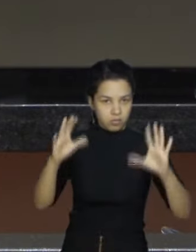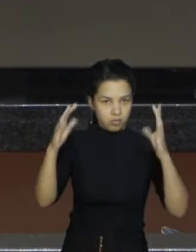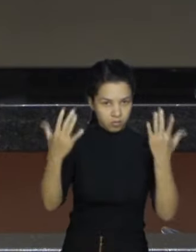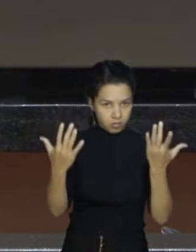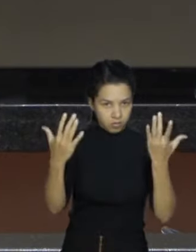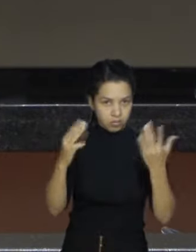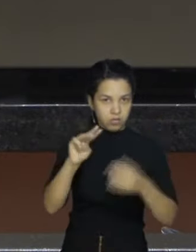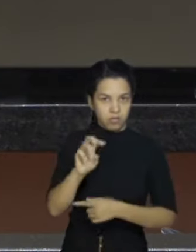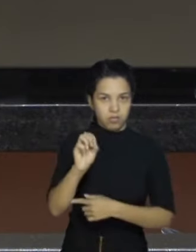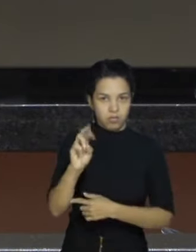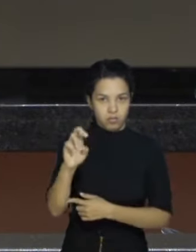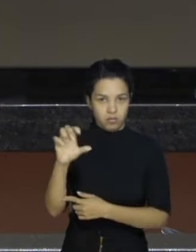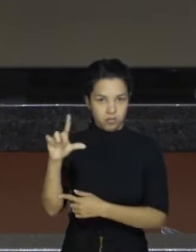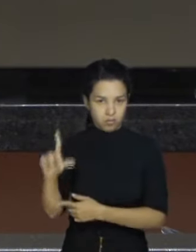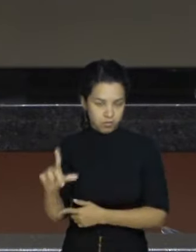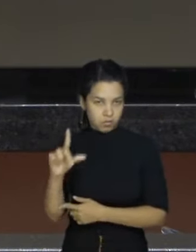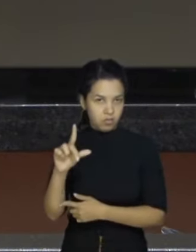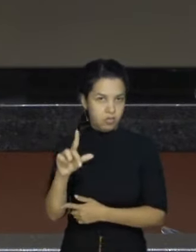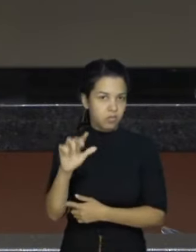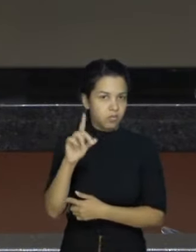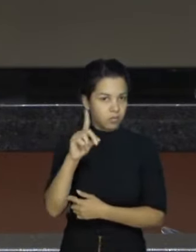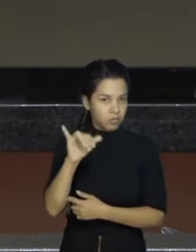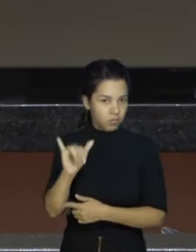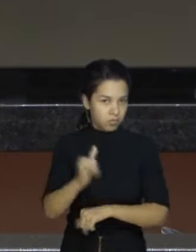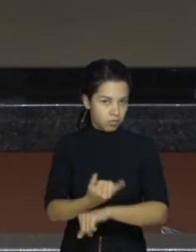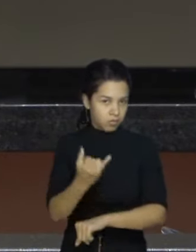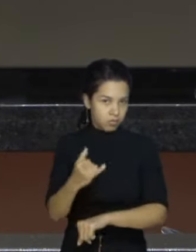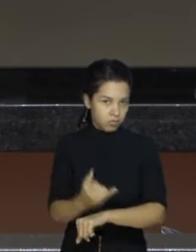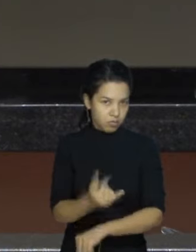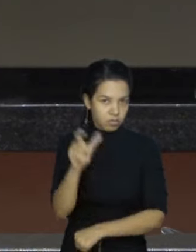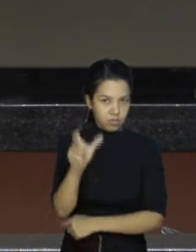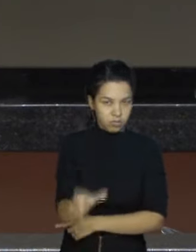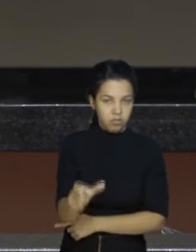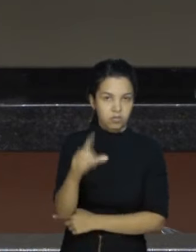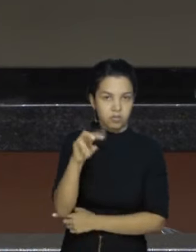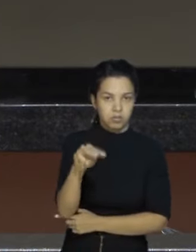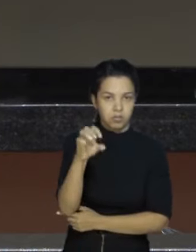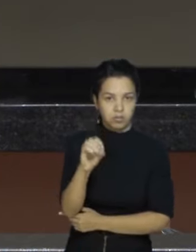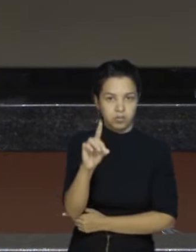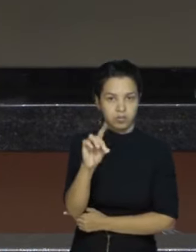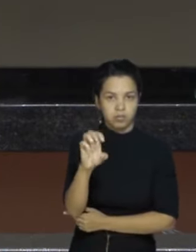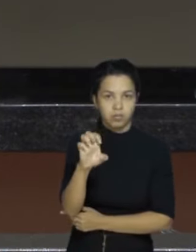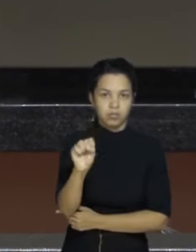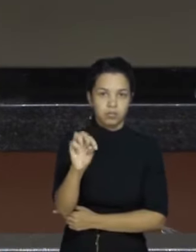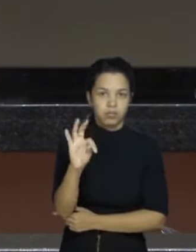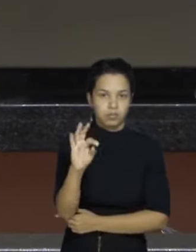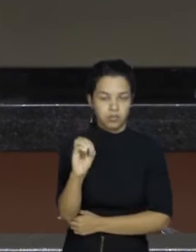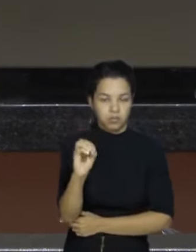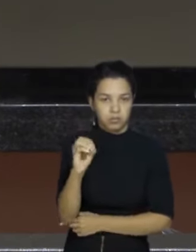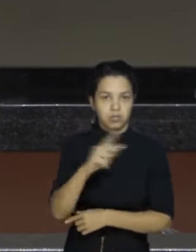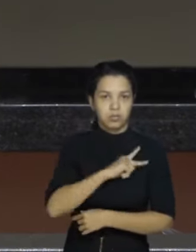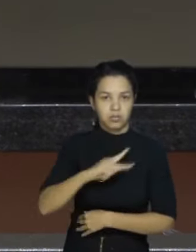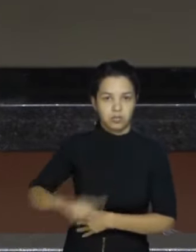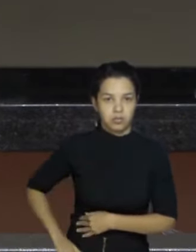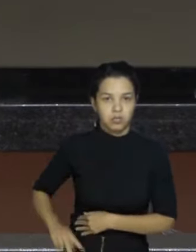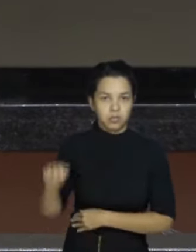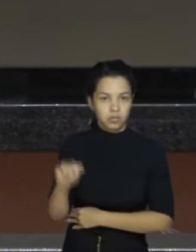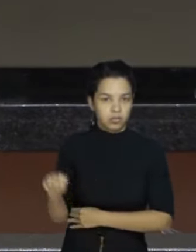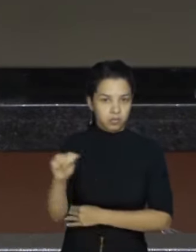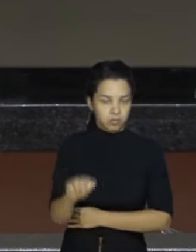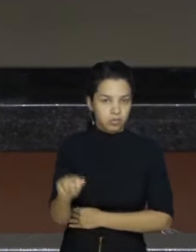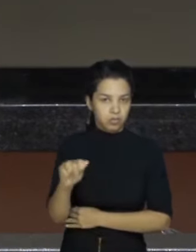Greenwich Day em Joinville senhor Modesto Furtado Ferrer e a presidente da associação do